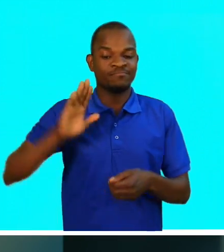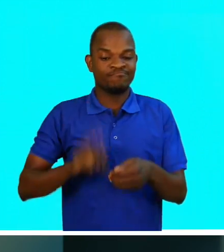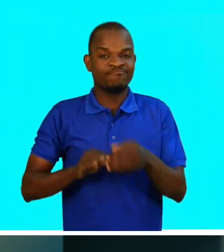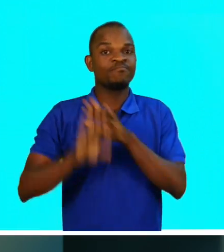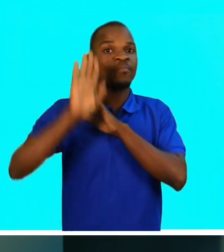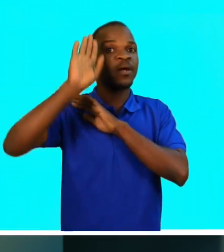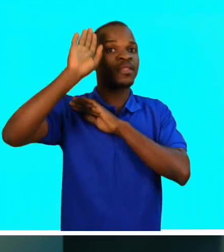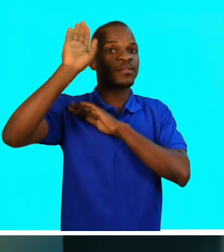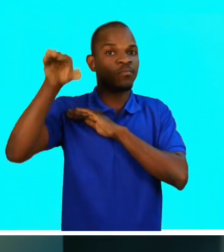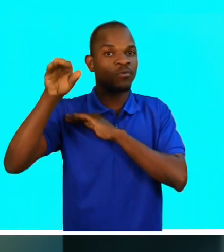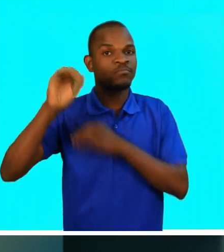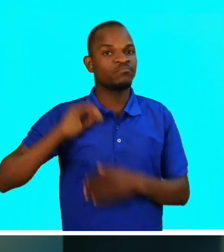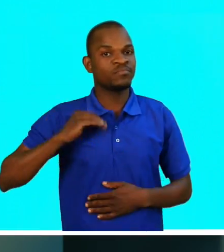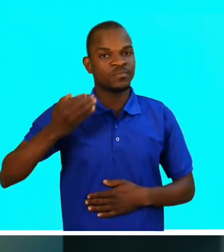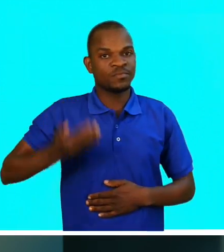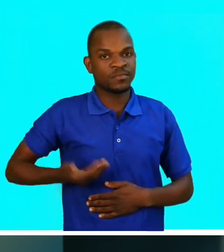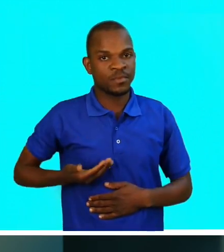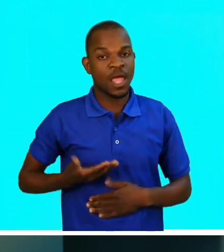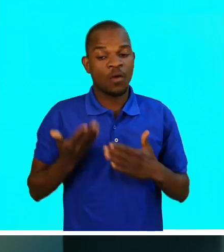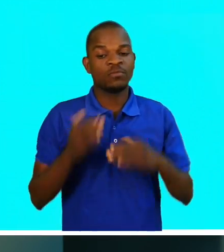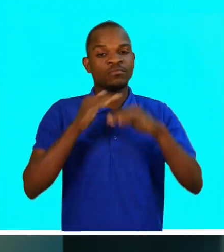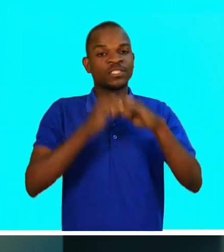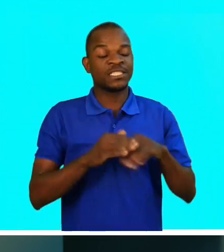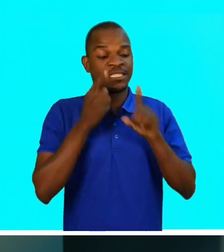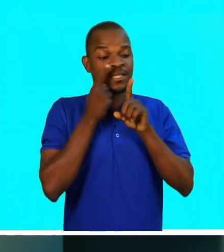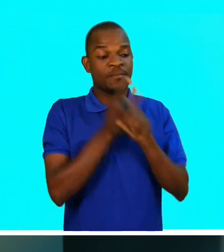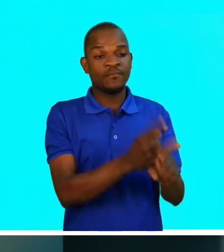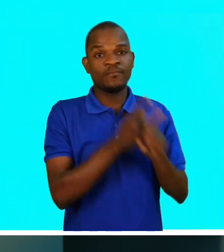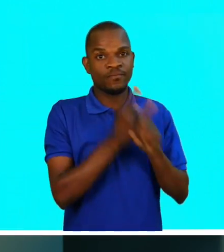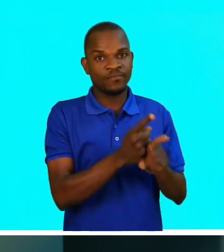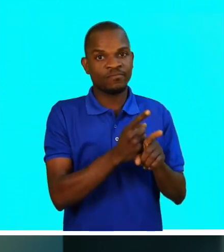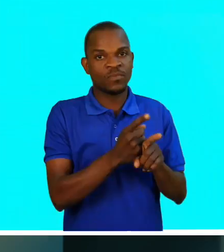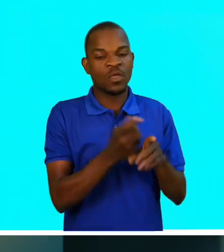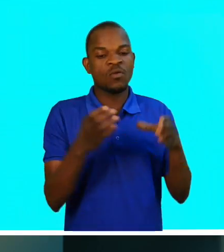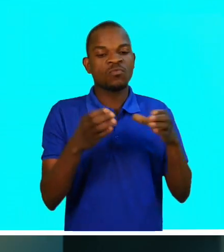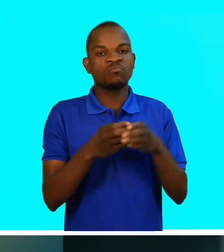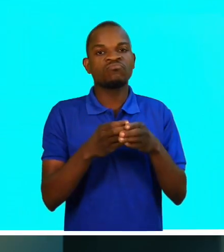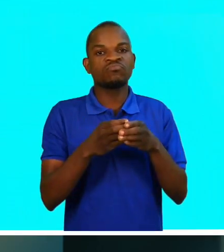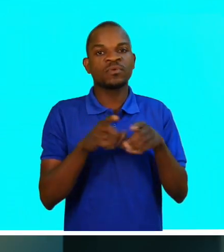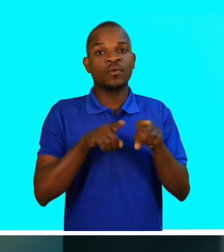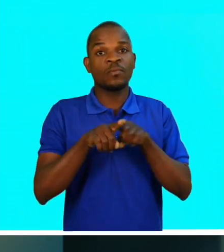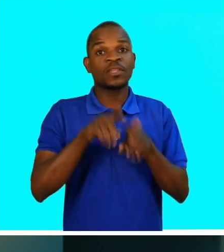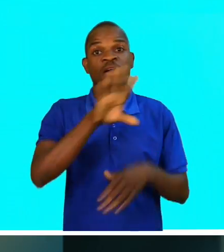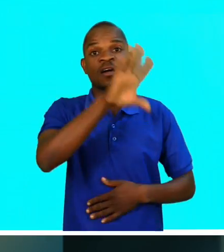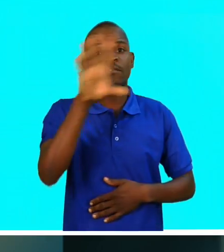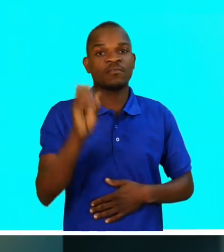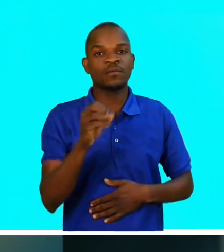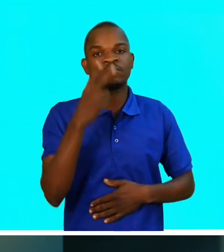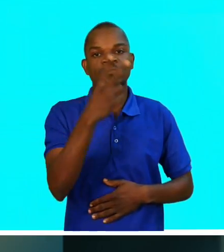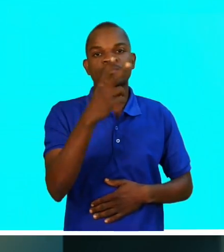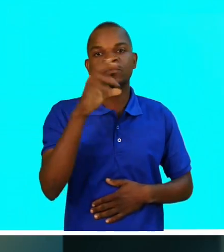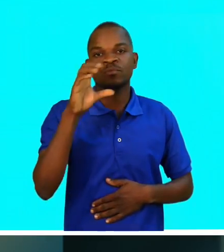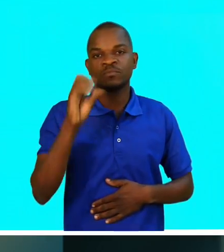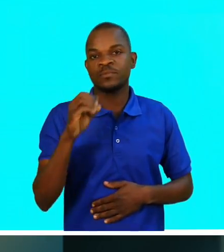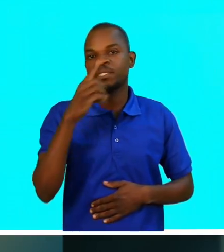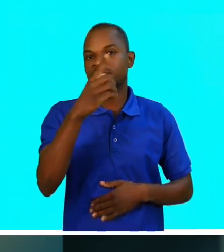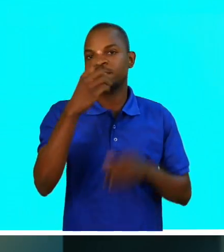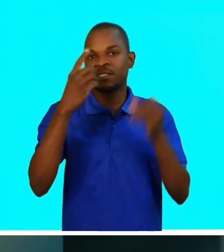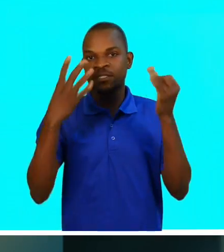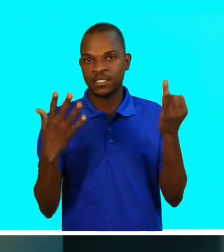A seleção nacional de basquetebol e sênior feminino está a participar no AfroBasquete